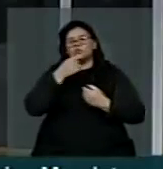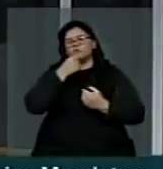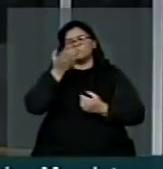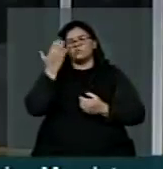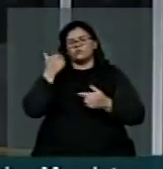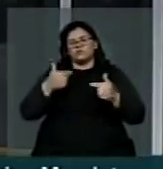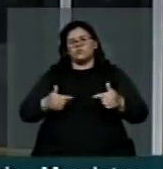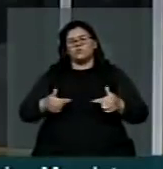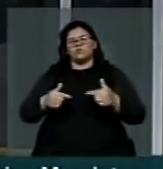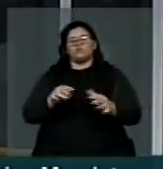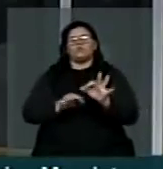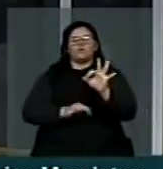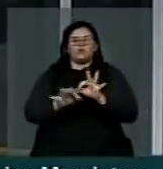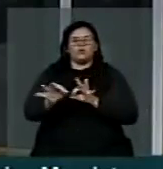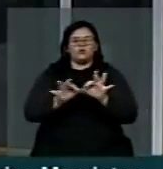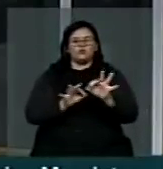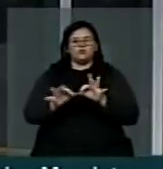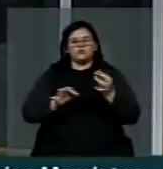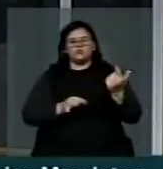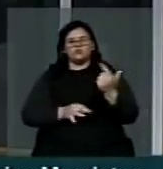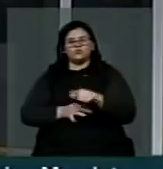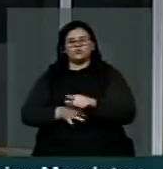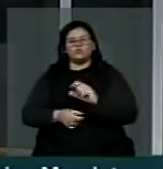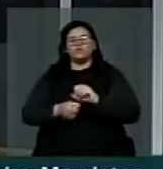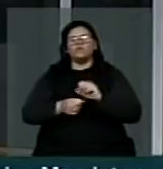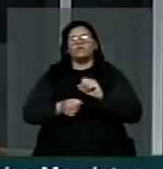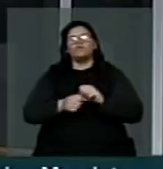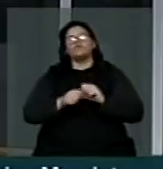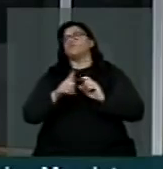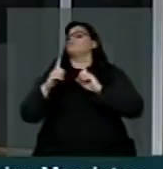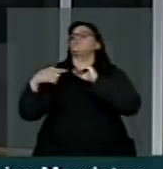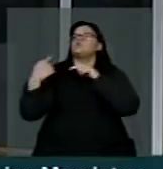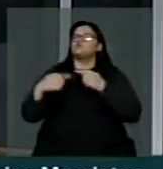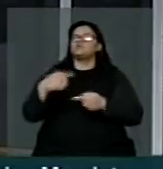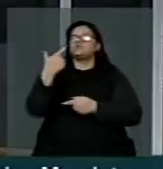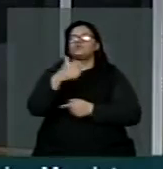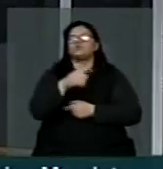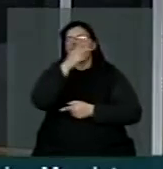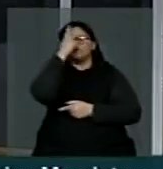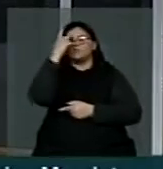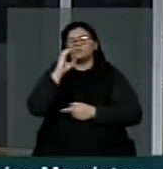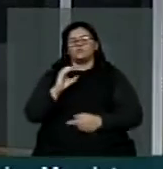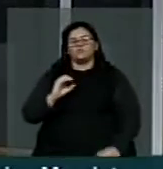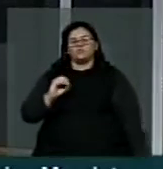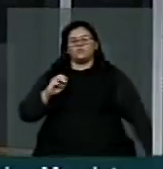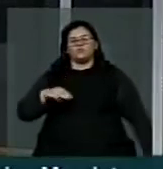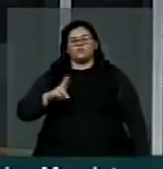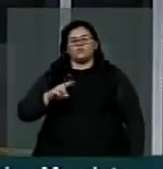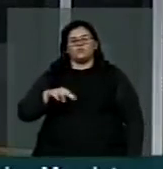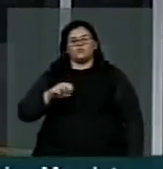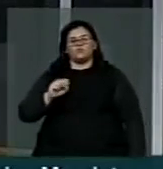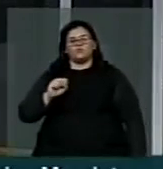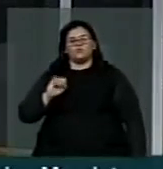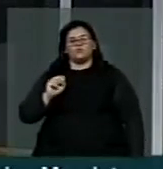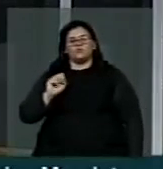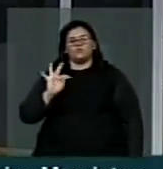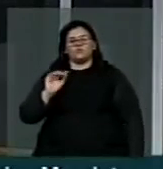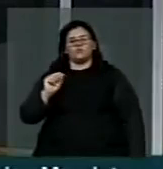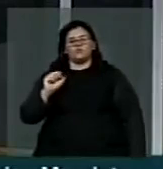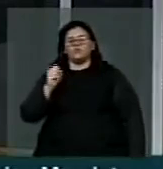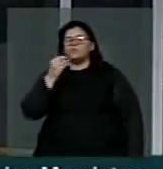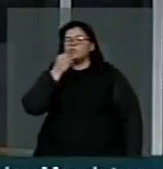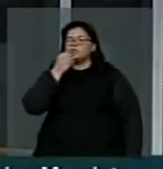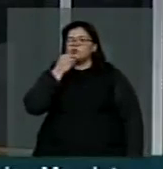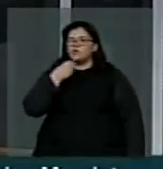a quem reorganizou e que fez com que gerações de outros comunistas pudessem estar presentes. A luta de